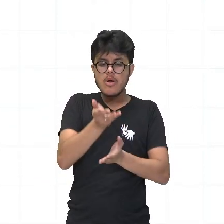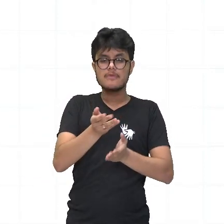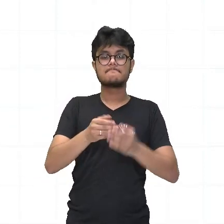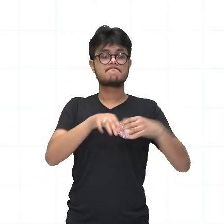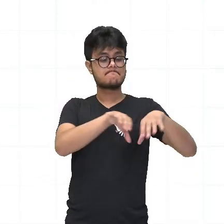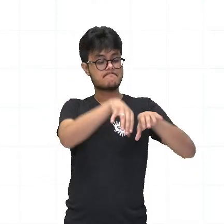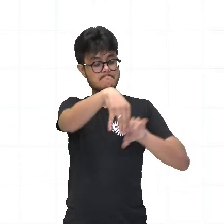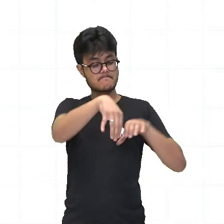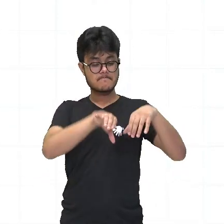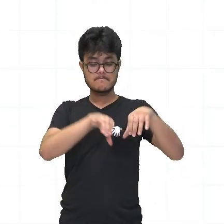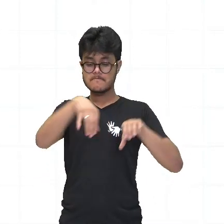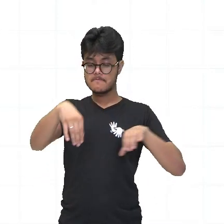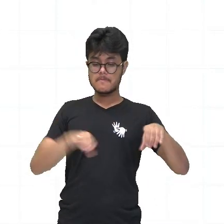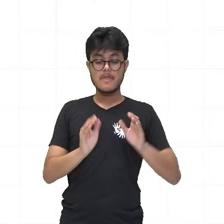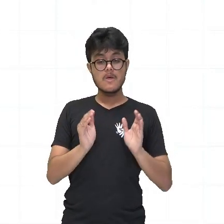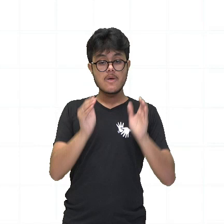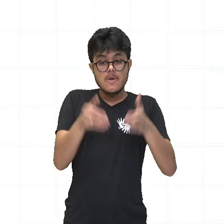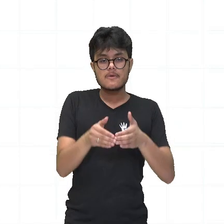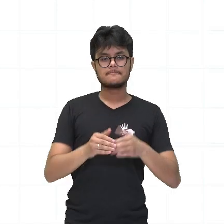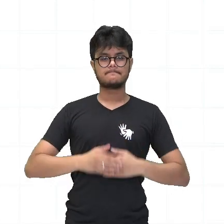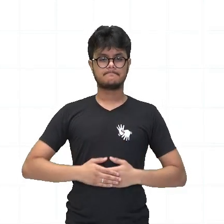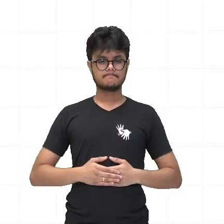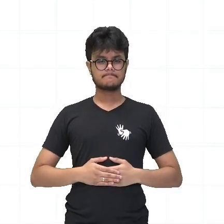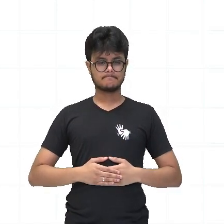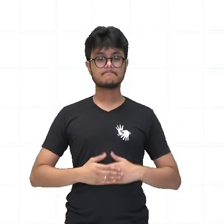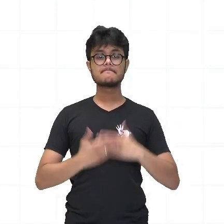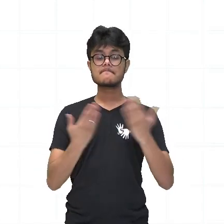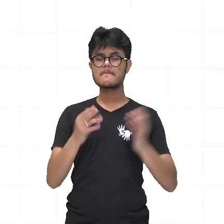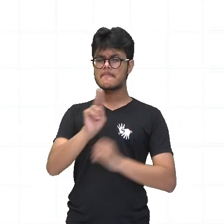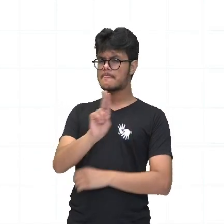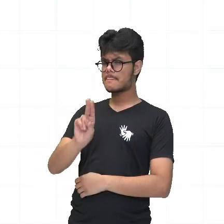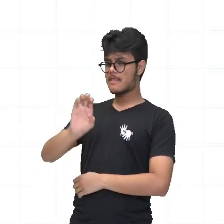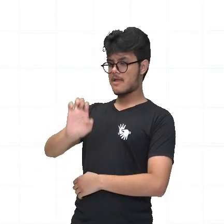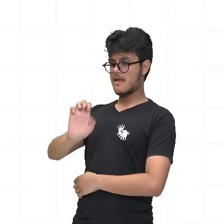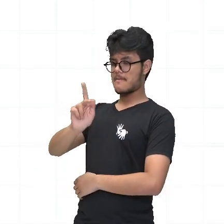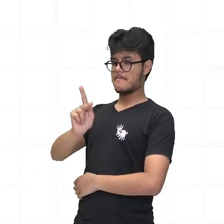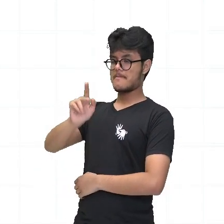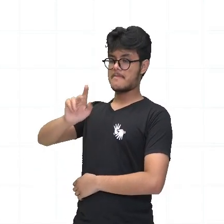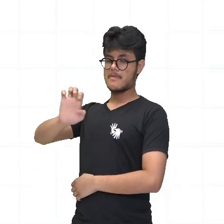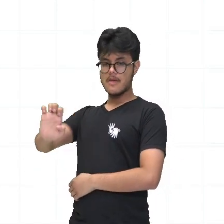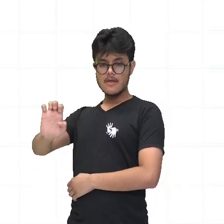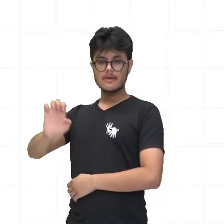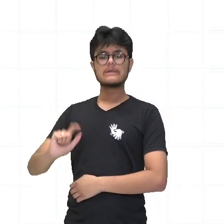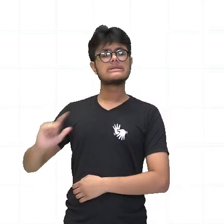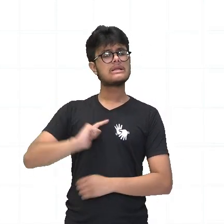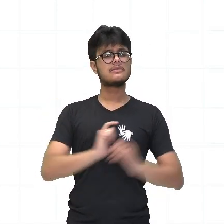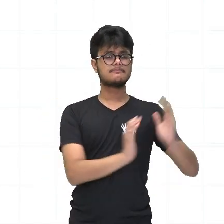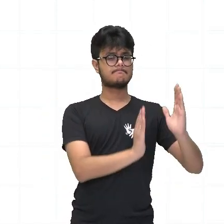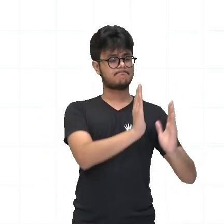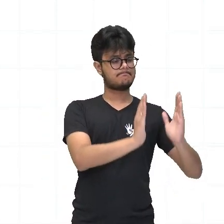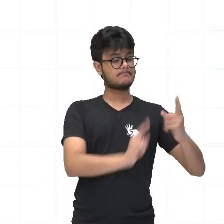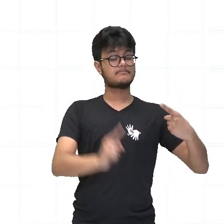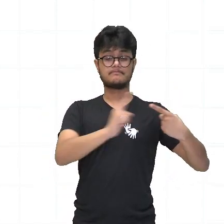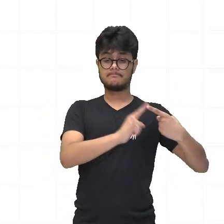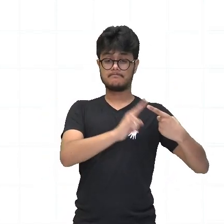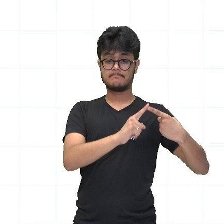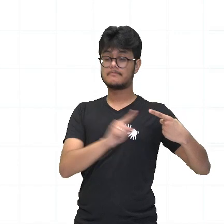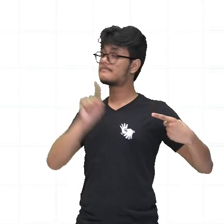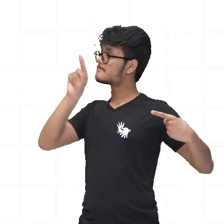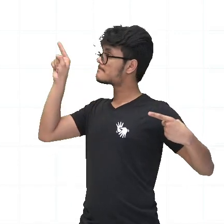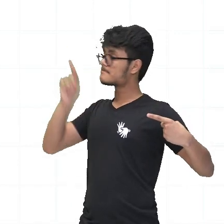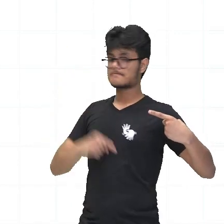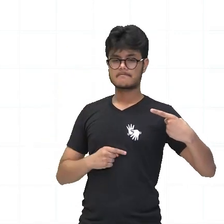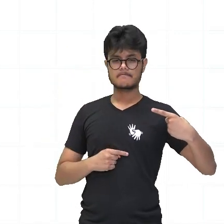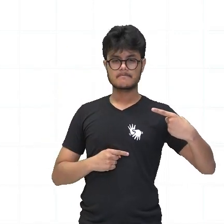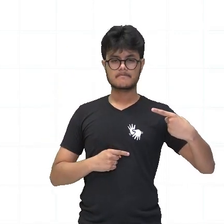esgoto. Essas ETEs também têm etapas: tratamento preliminar, tratamento primário